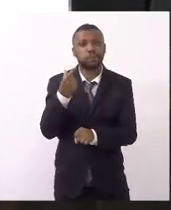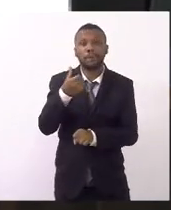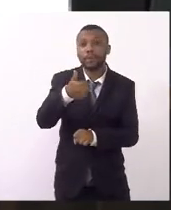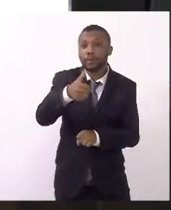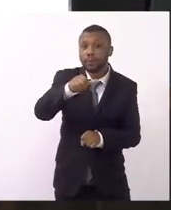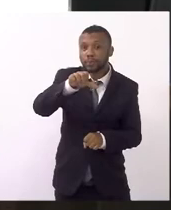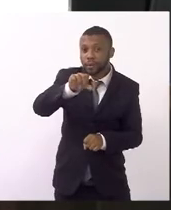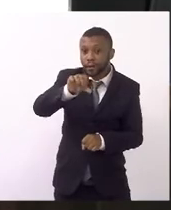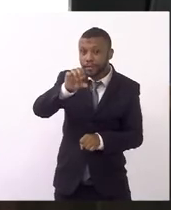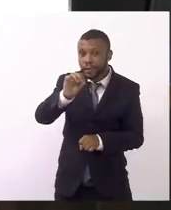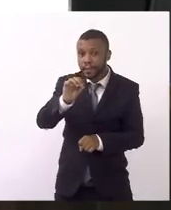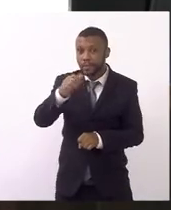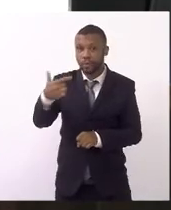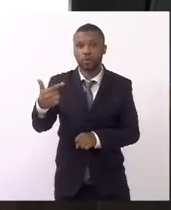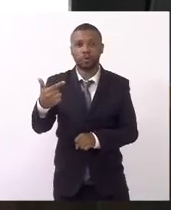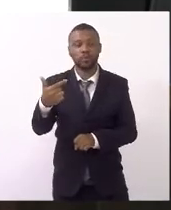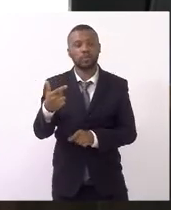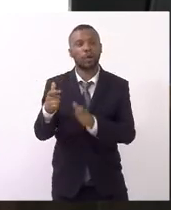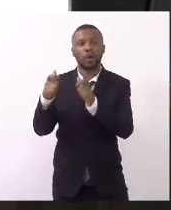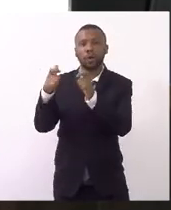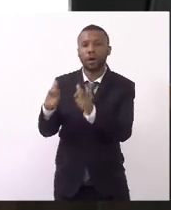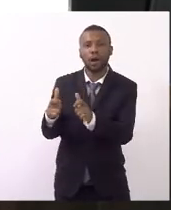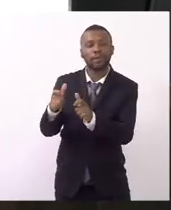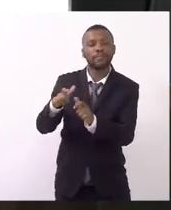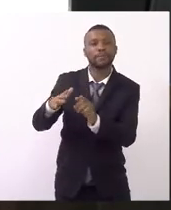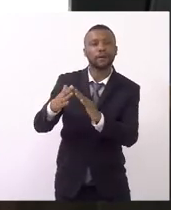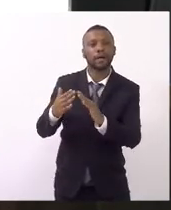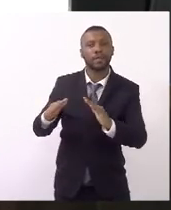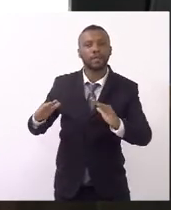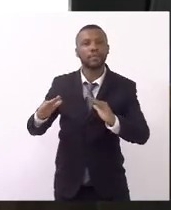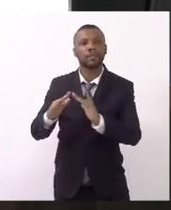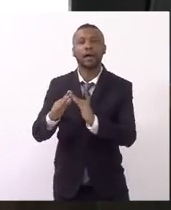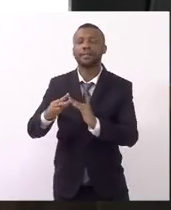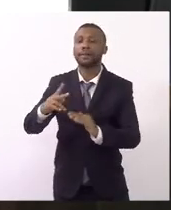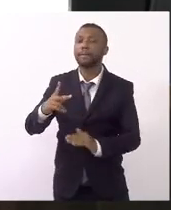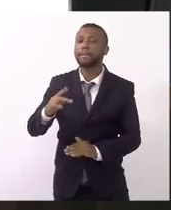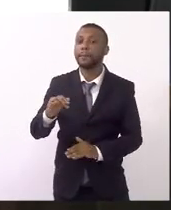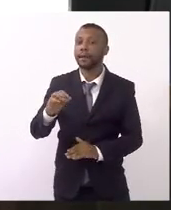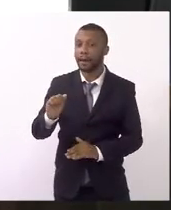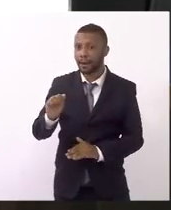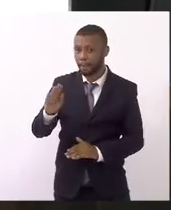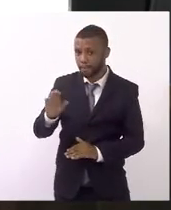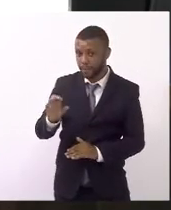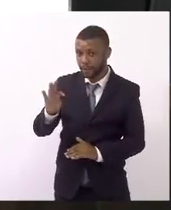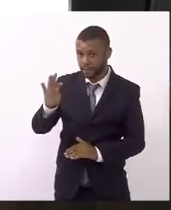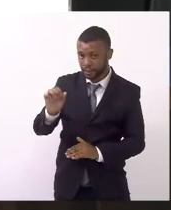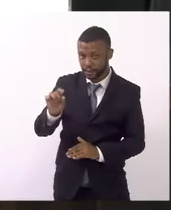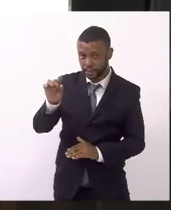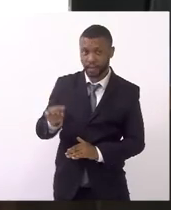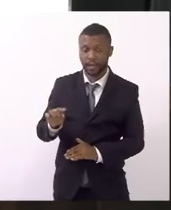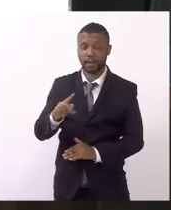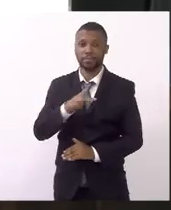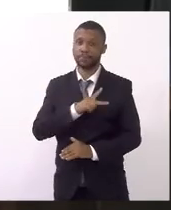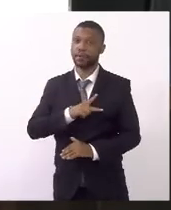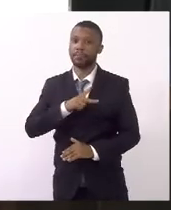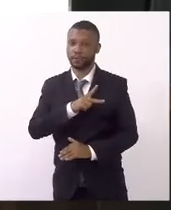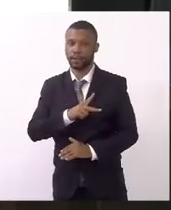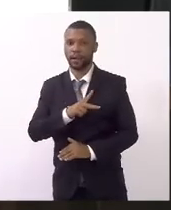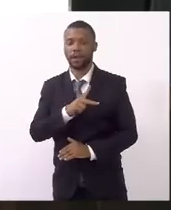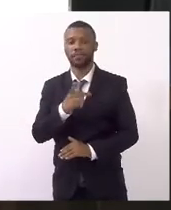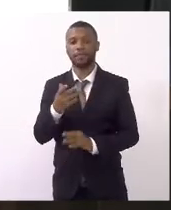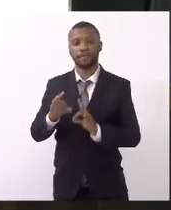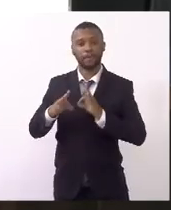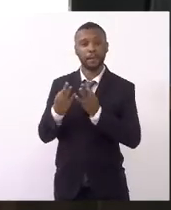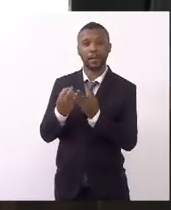1902 localizada na aldeia em Piabetá sua família pertence ao quilombo